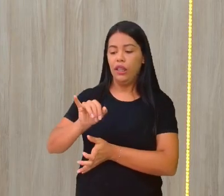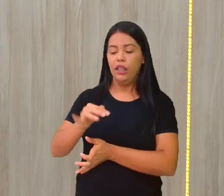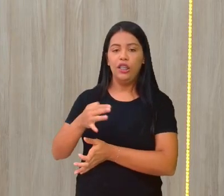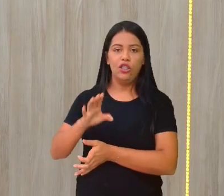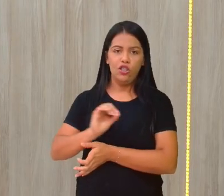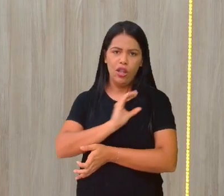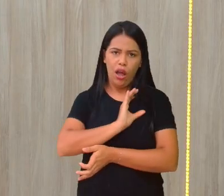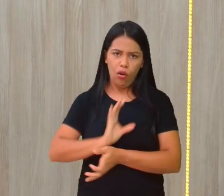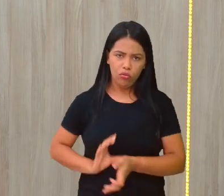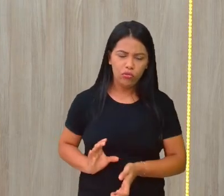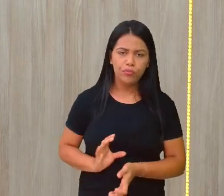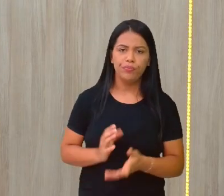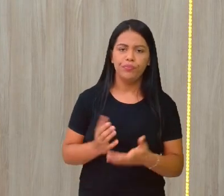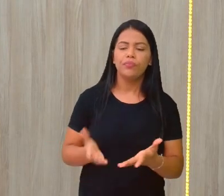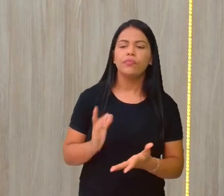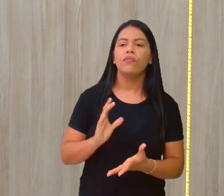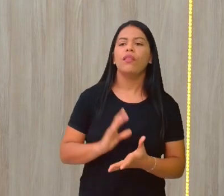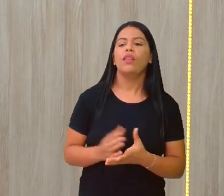sua